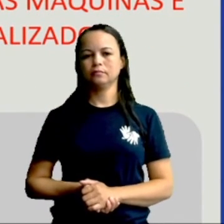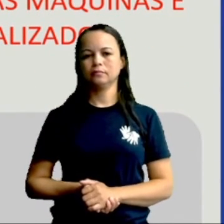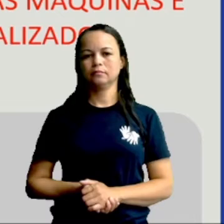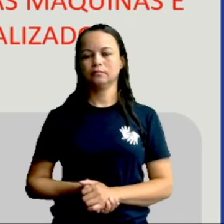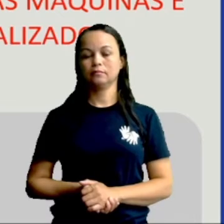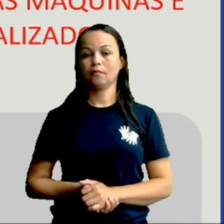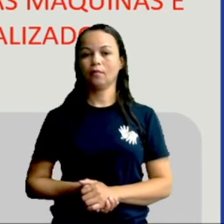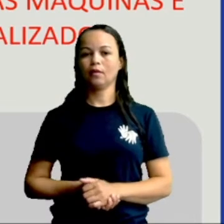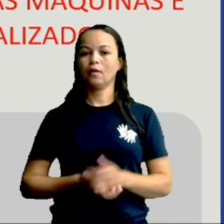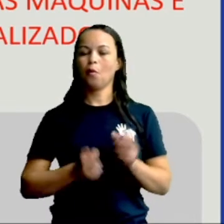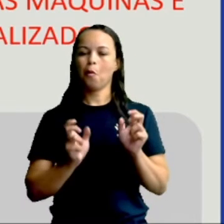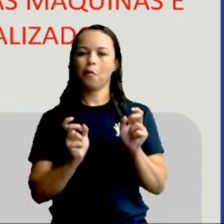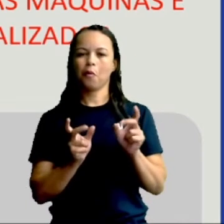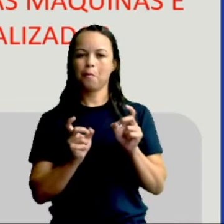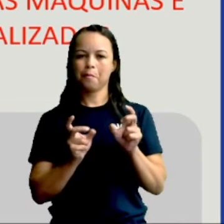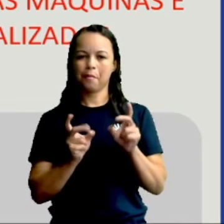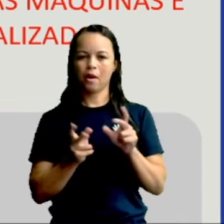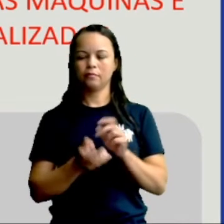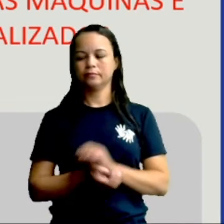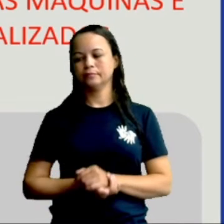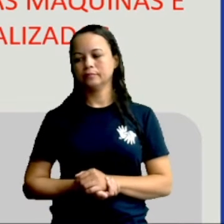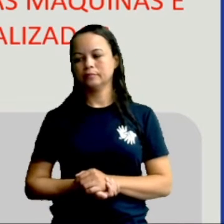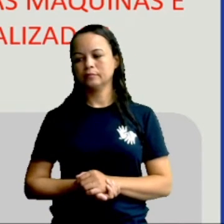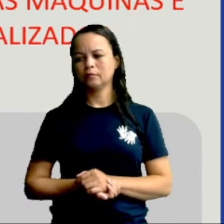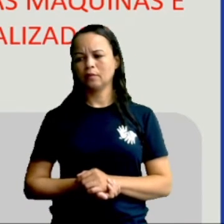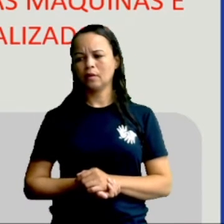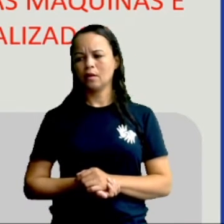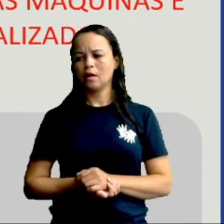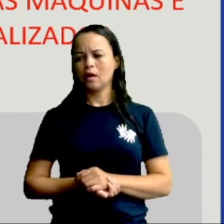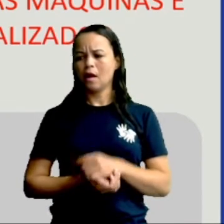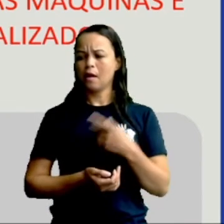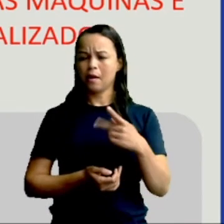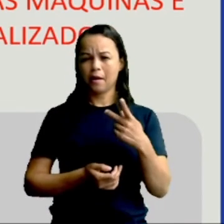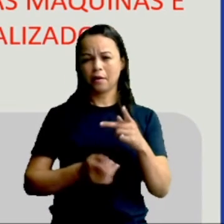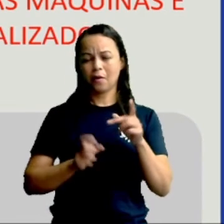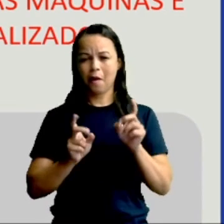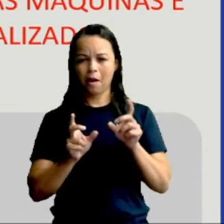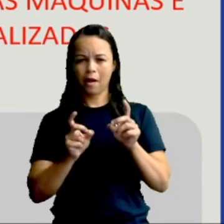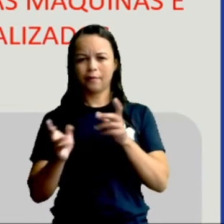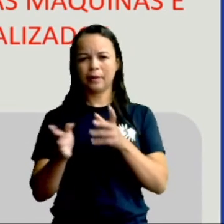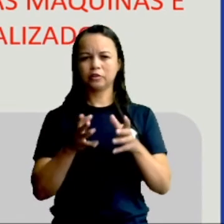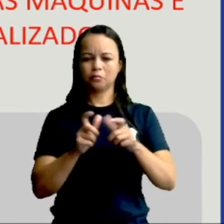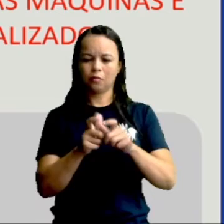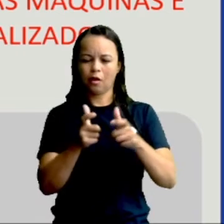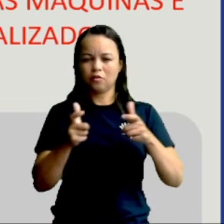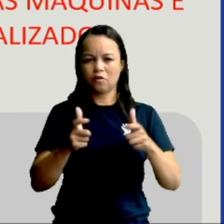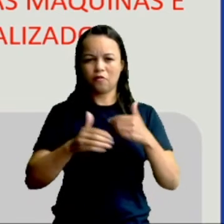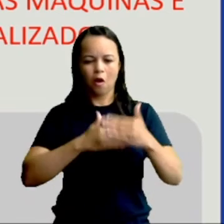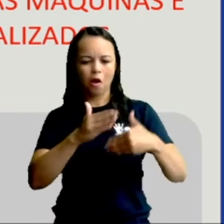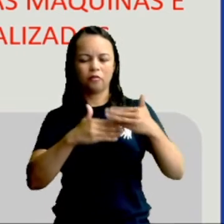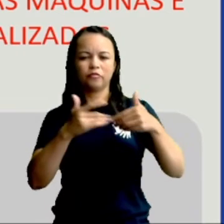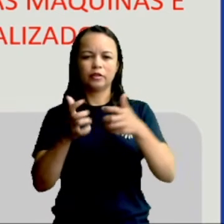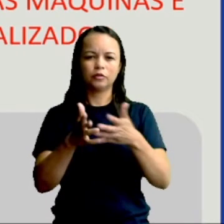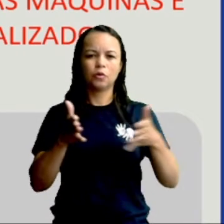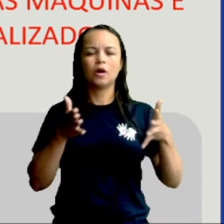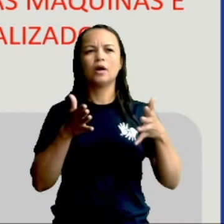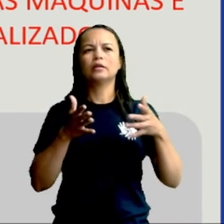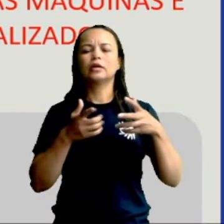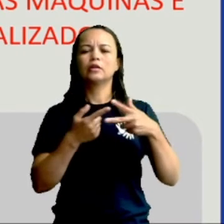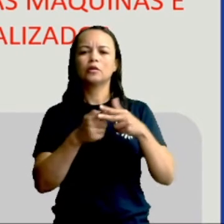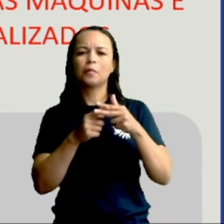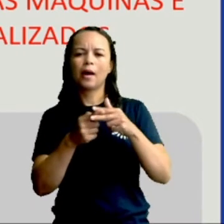Sobre o comércio. O comércio é bastante desenvolvido e os principais produtos que a região exporta são